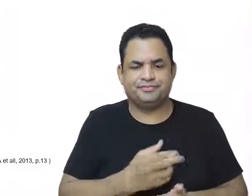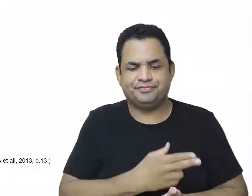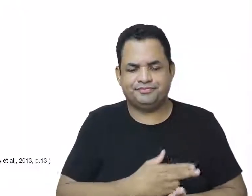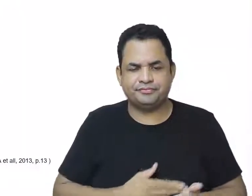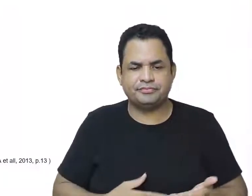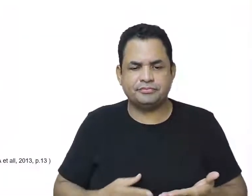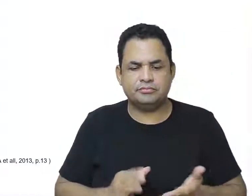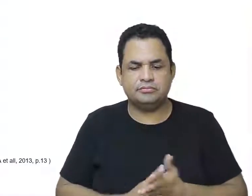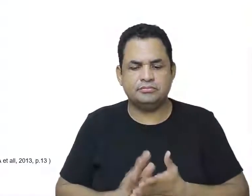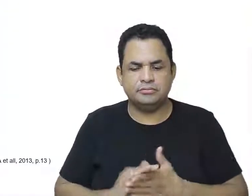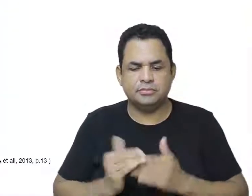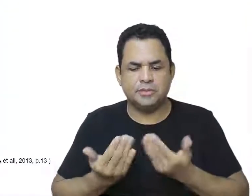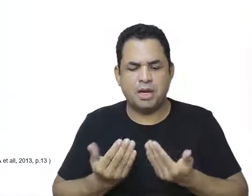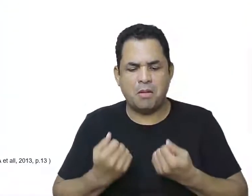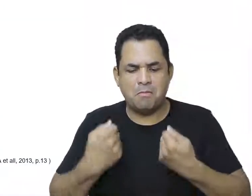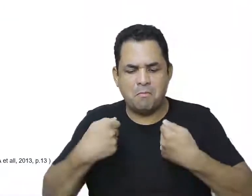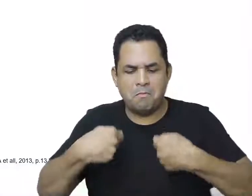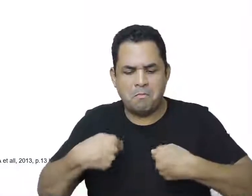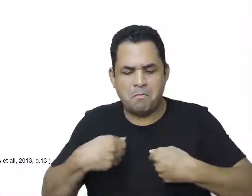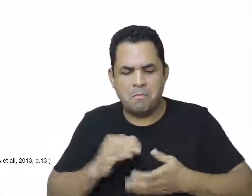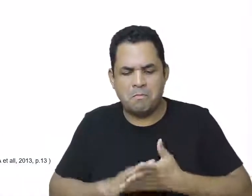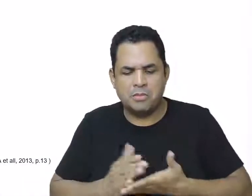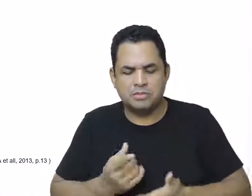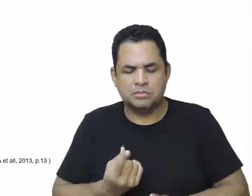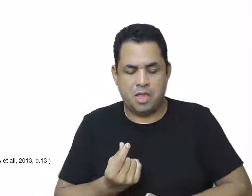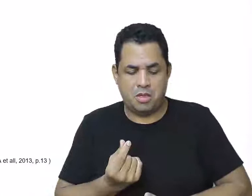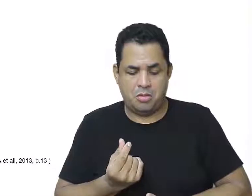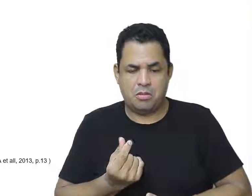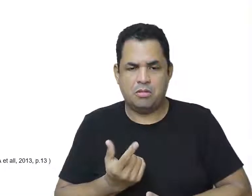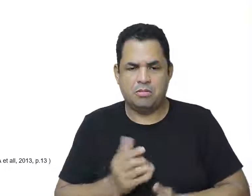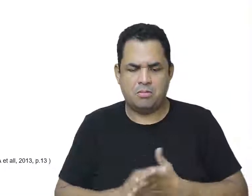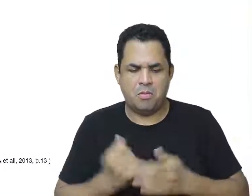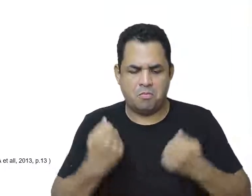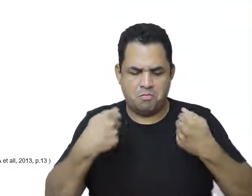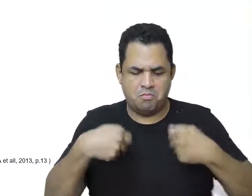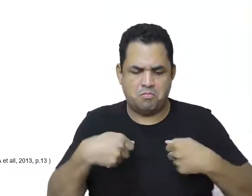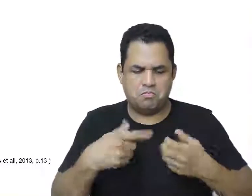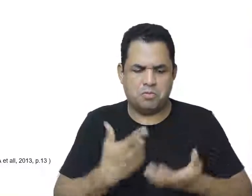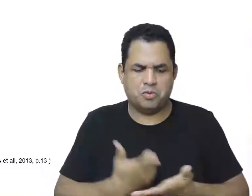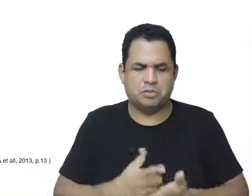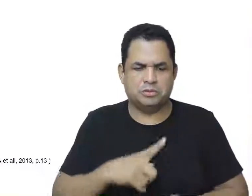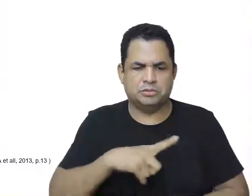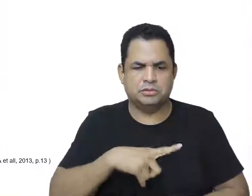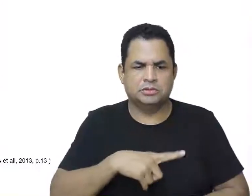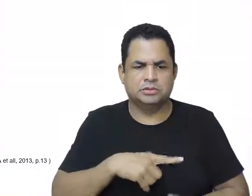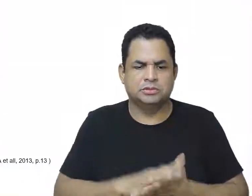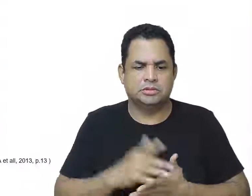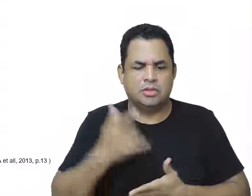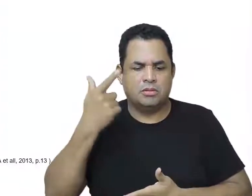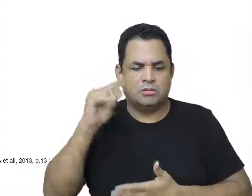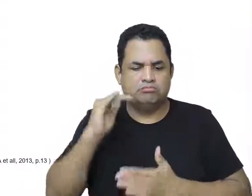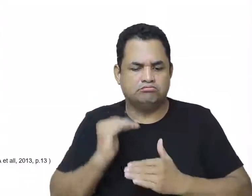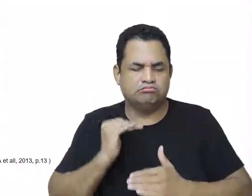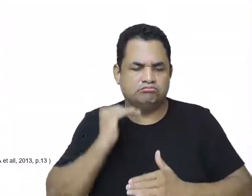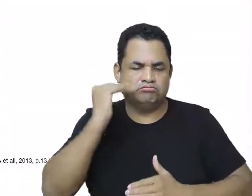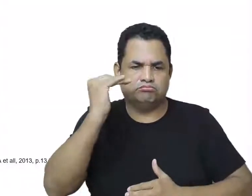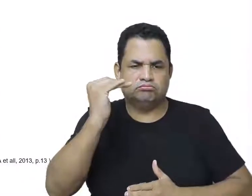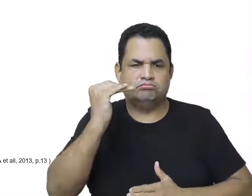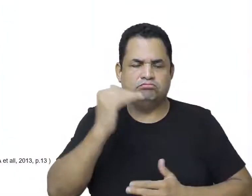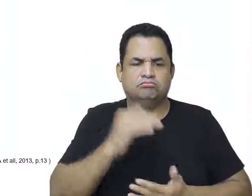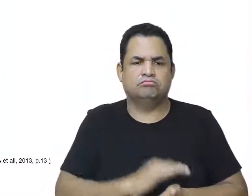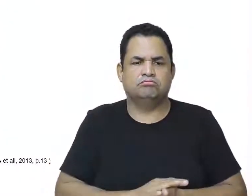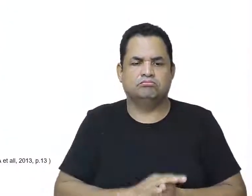você dominar através do dinheiro, né, do poder aquisitivo, mais você consegue alcançar